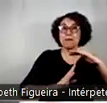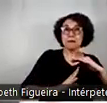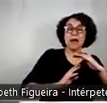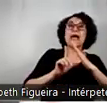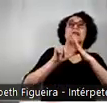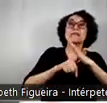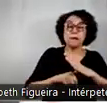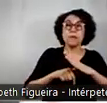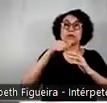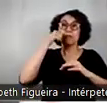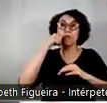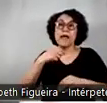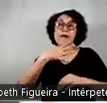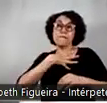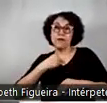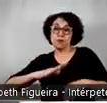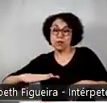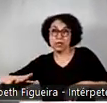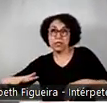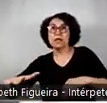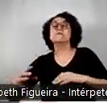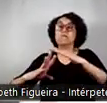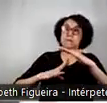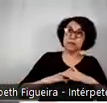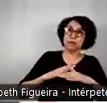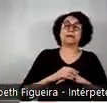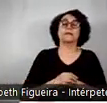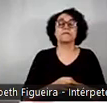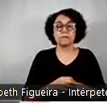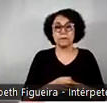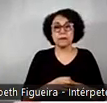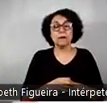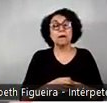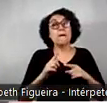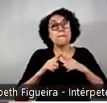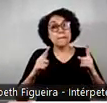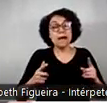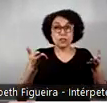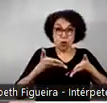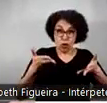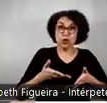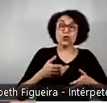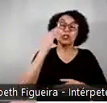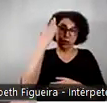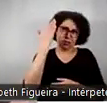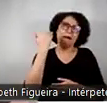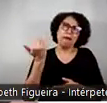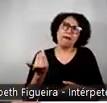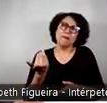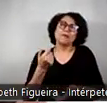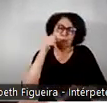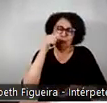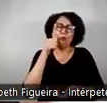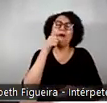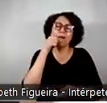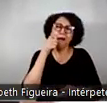processo já mais inverso, né, pensando, né, que de mulheres, né, que migram